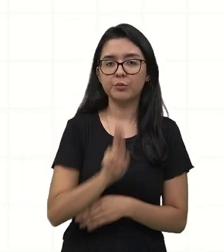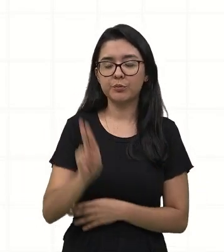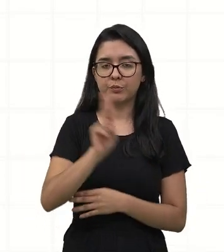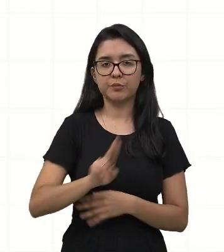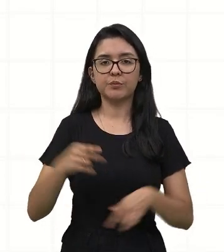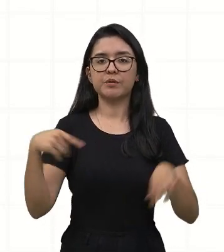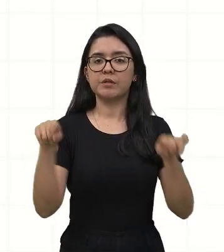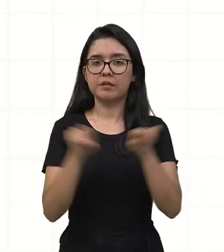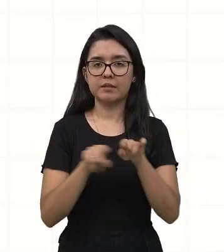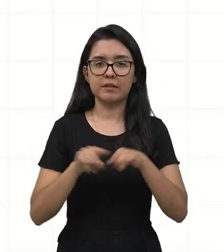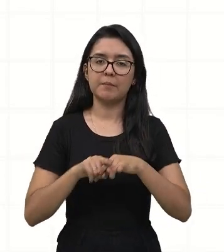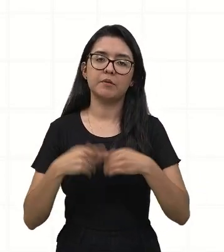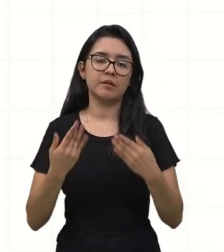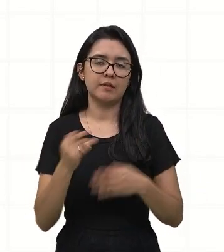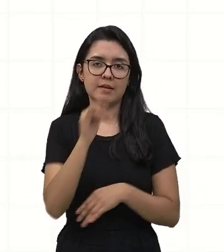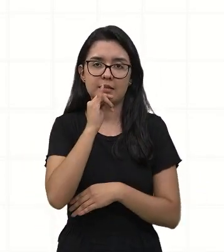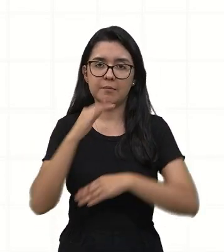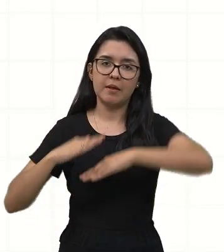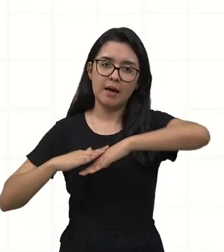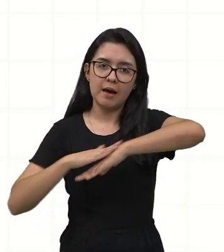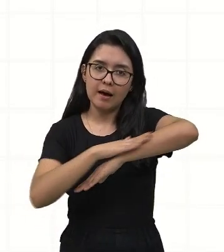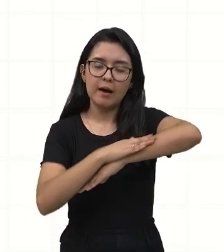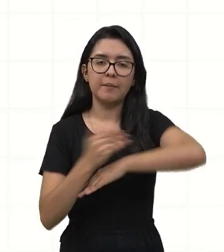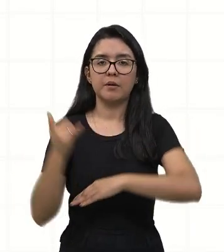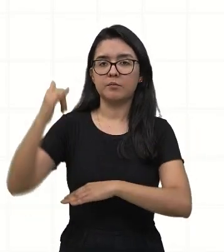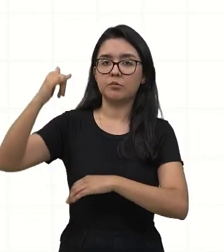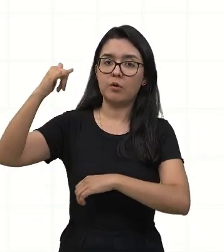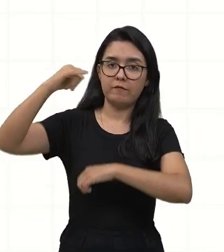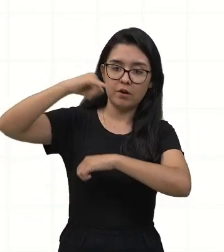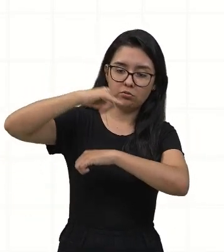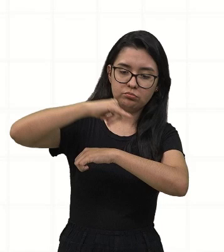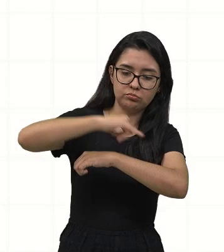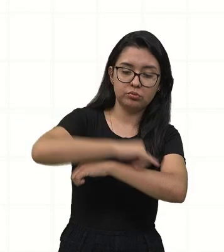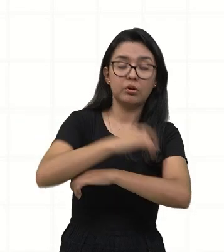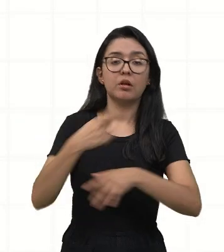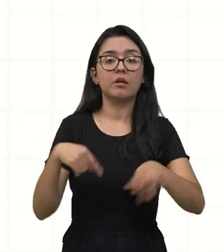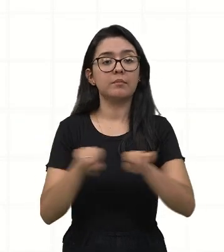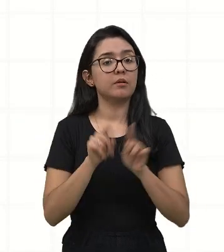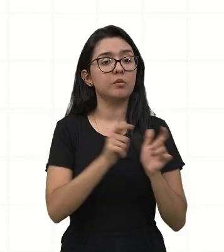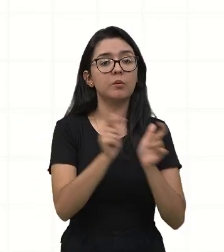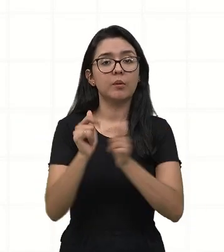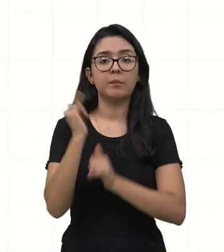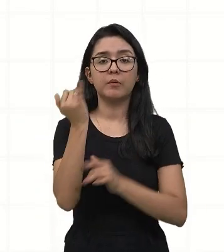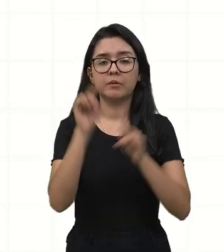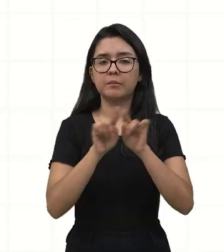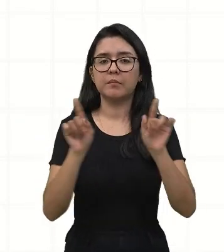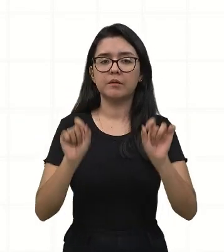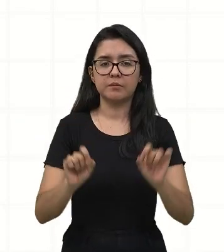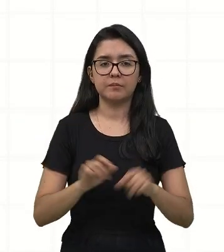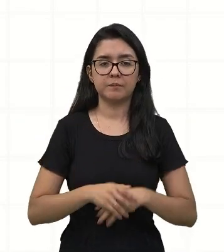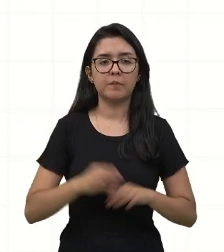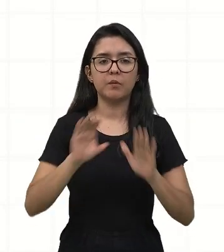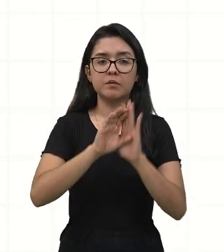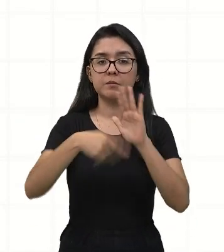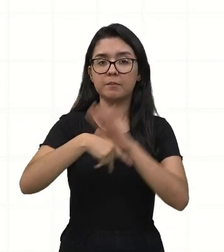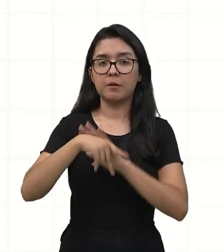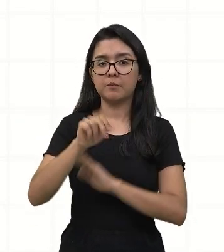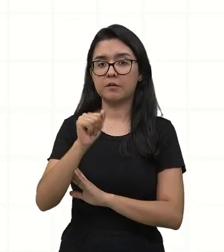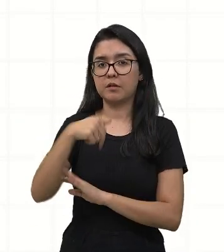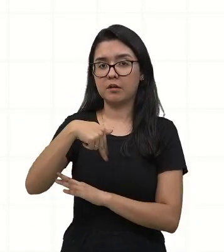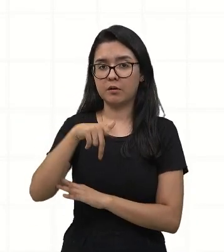tipo na rampa, para um avião decolar, todos esses lugares o ângulo é importante. Mas, enfim, o que é um ângulo?